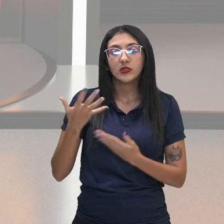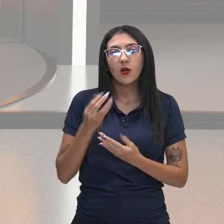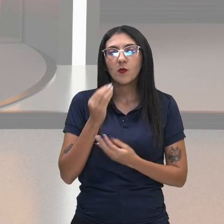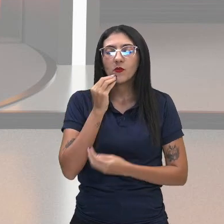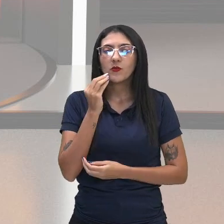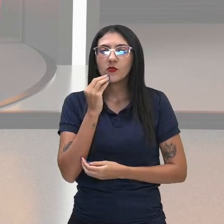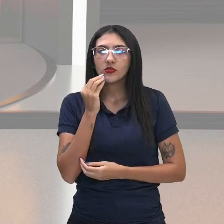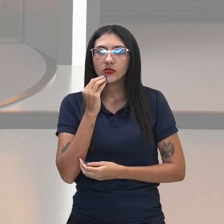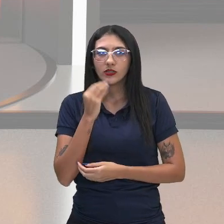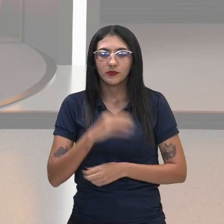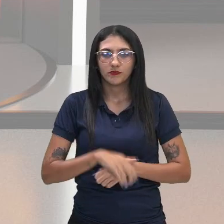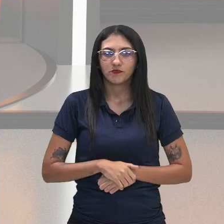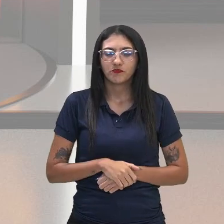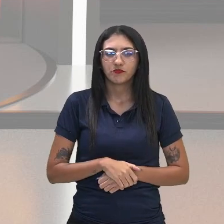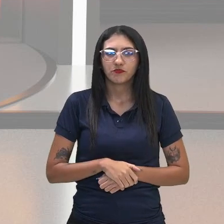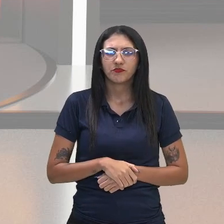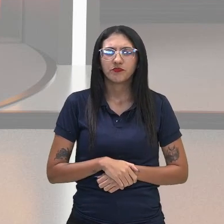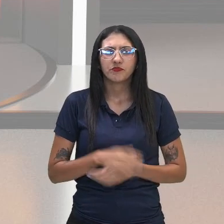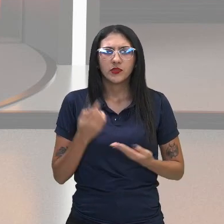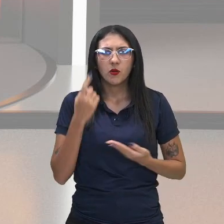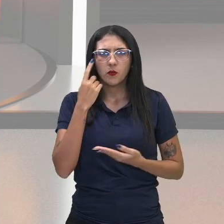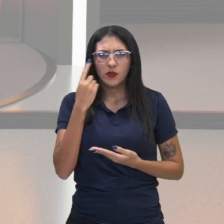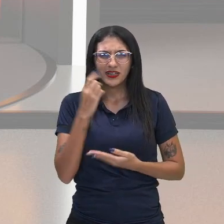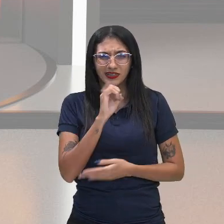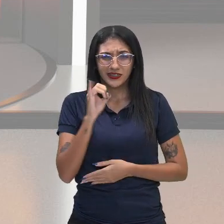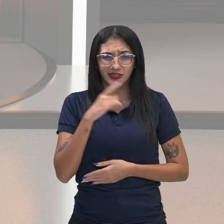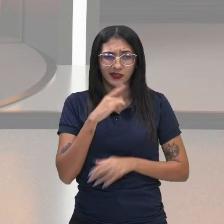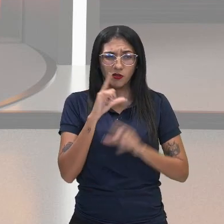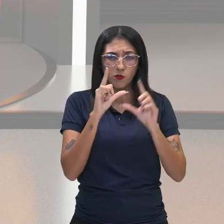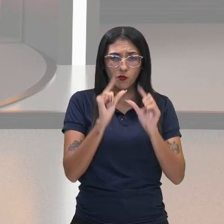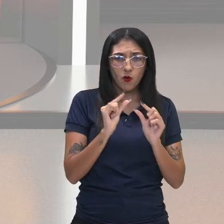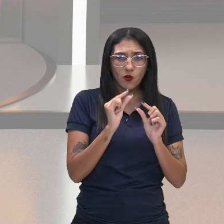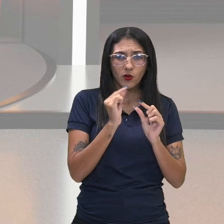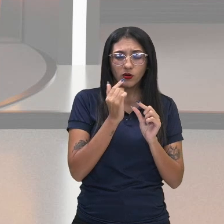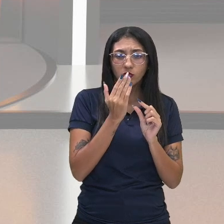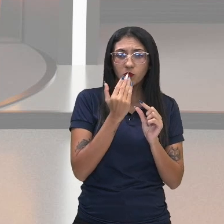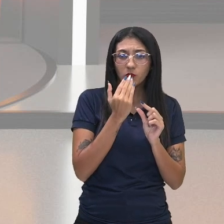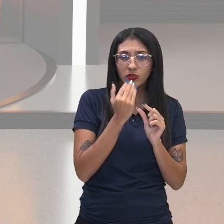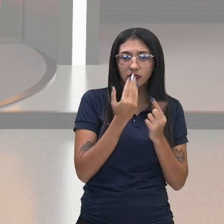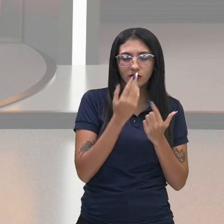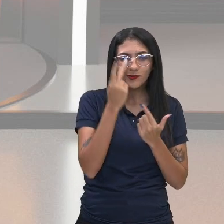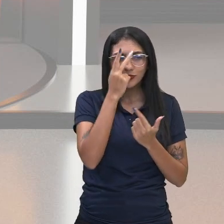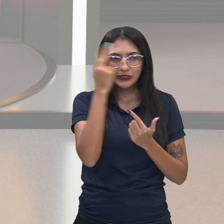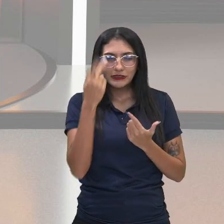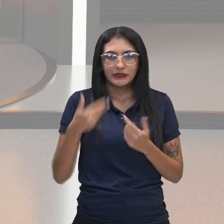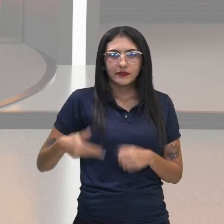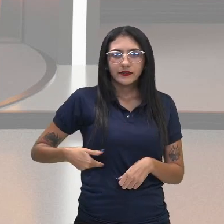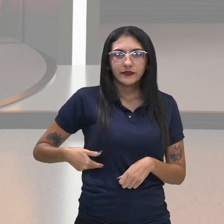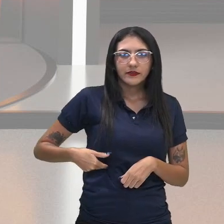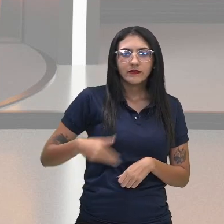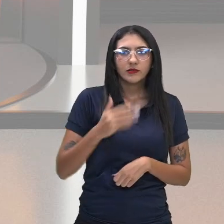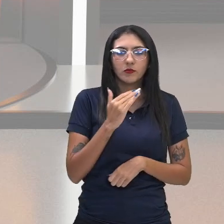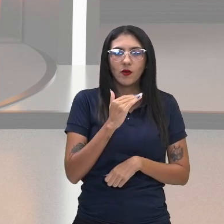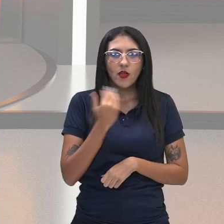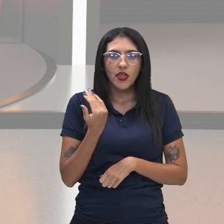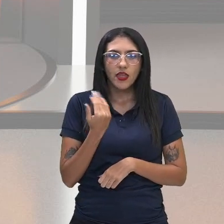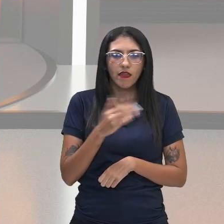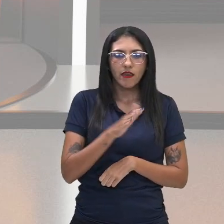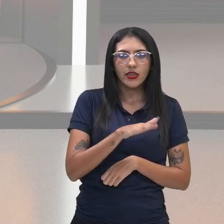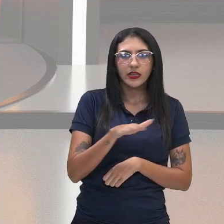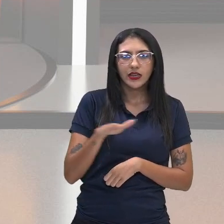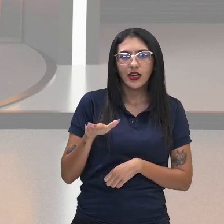você tem pouca comida, então muita gente passa necessidade, muita gente pode morrer de fome, crianças malnutridas